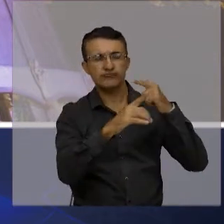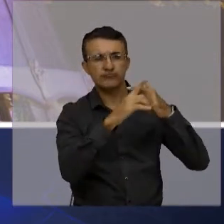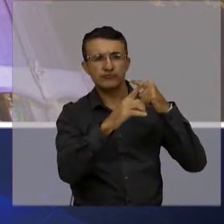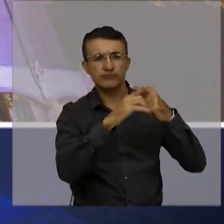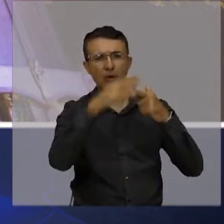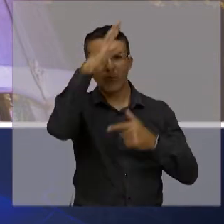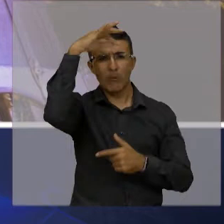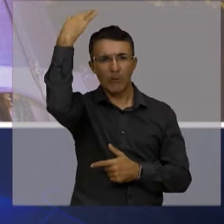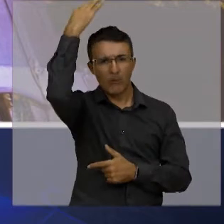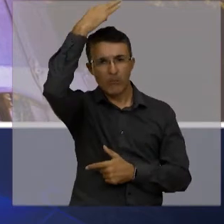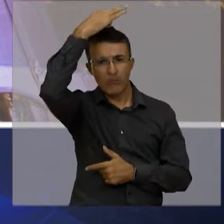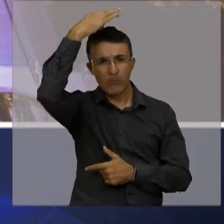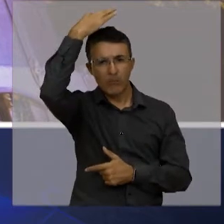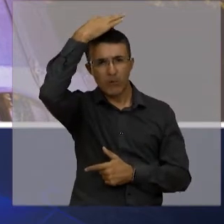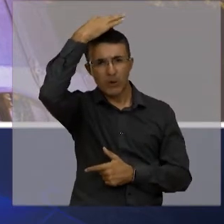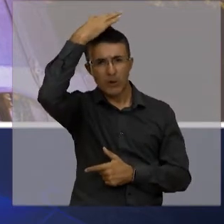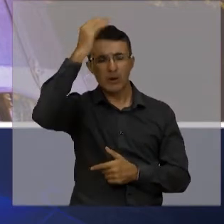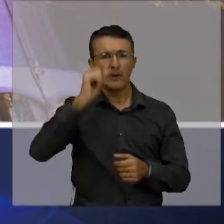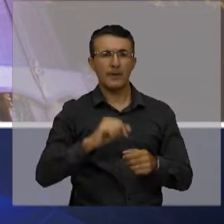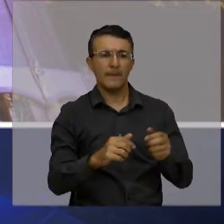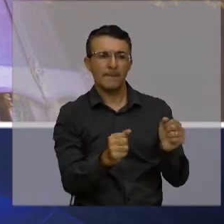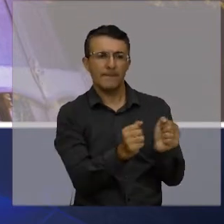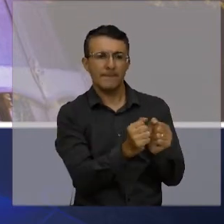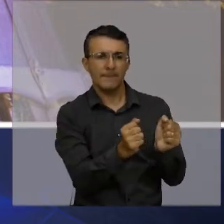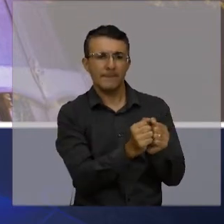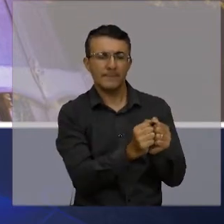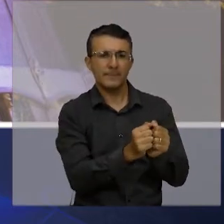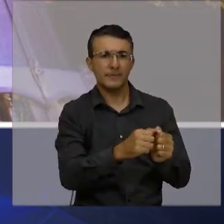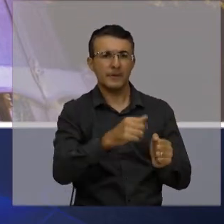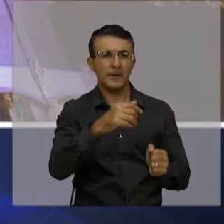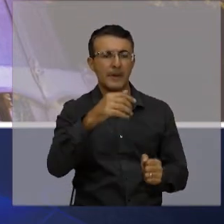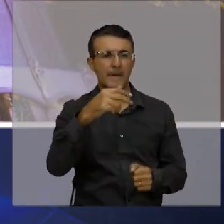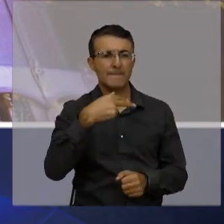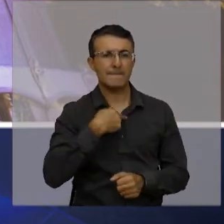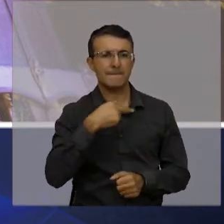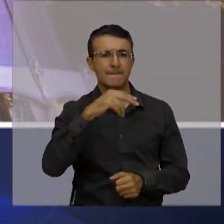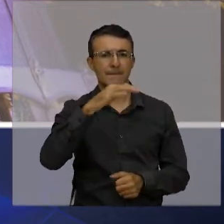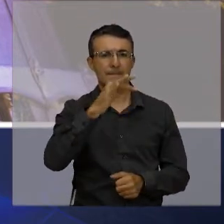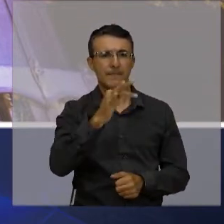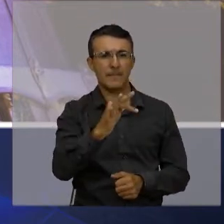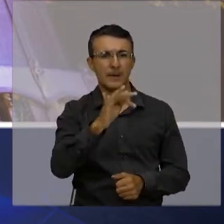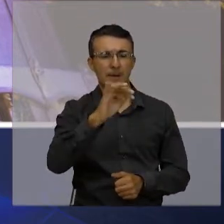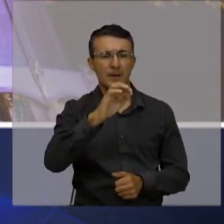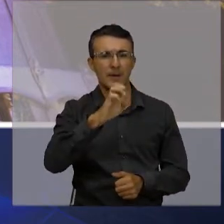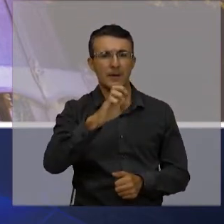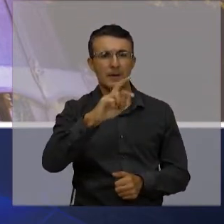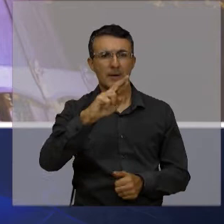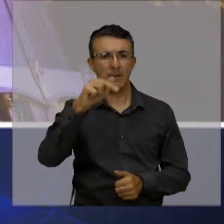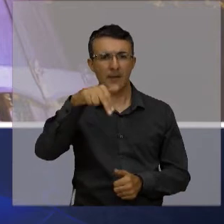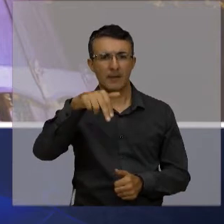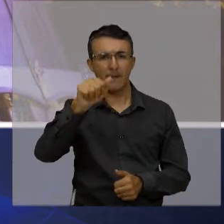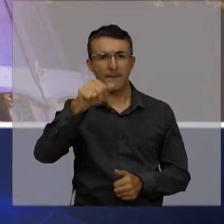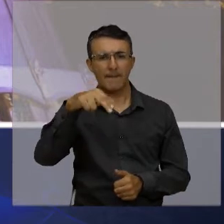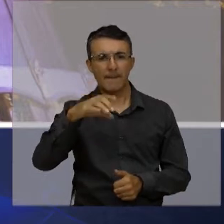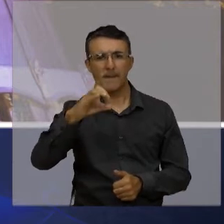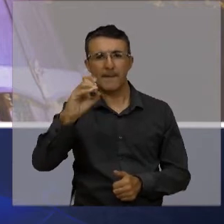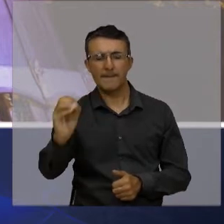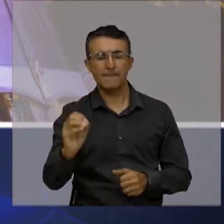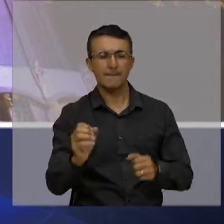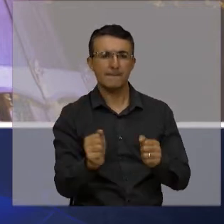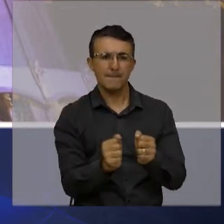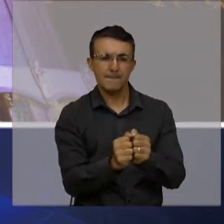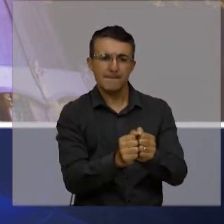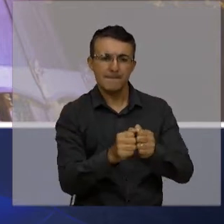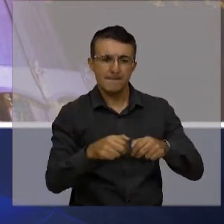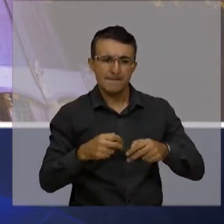padre Luiz Fernando, agora na Catedral São Dimas, acompanhando a comunidade discipular.